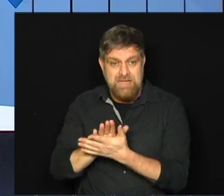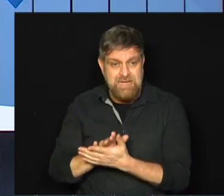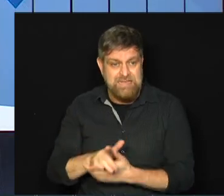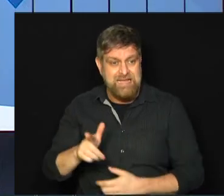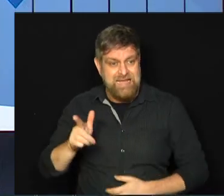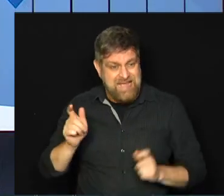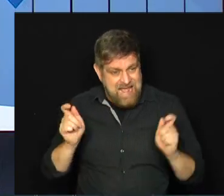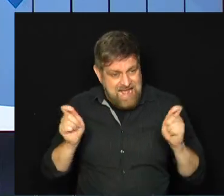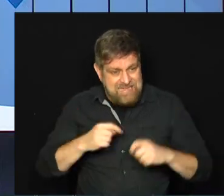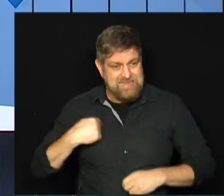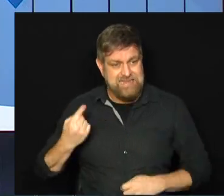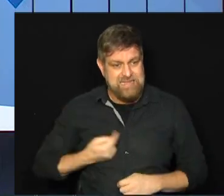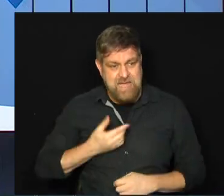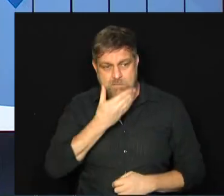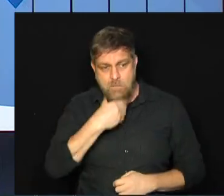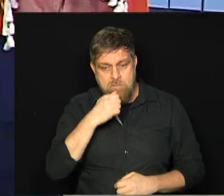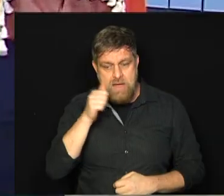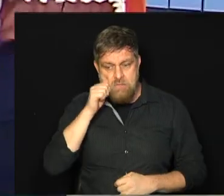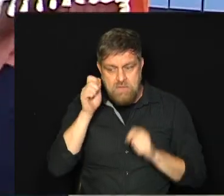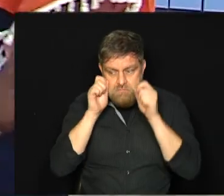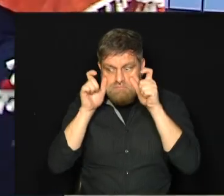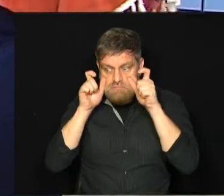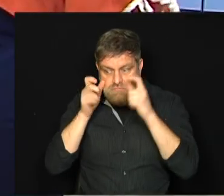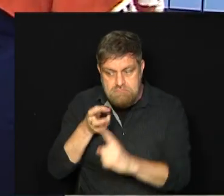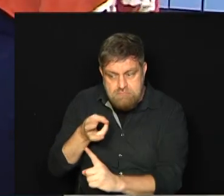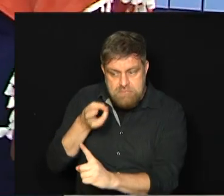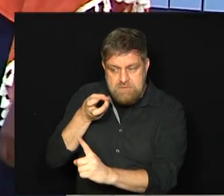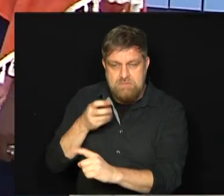sinais que podem despertar a atenção dos pais?